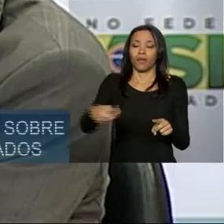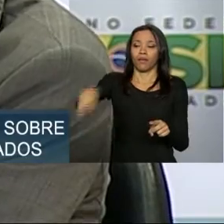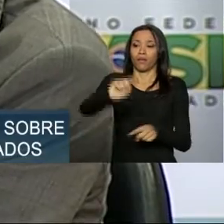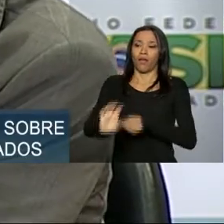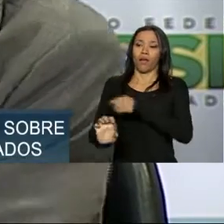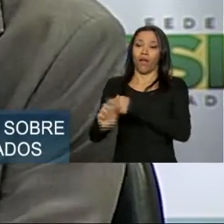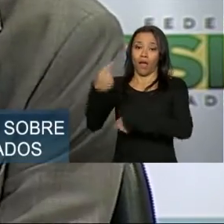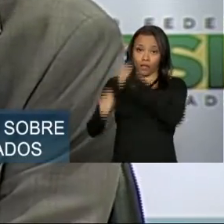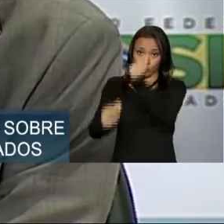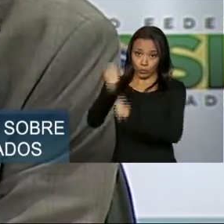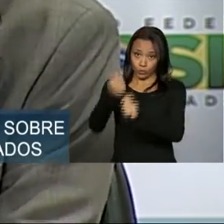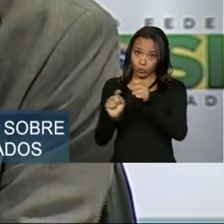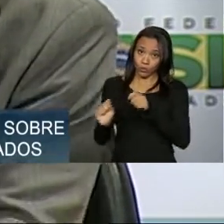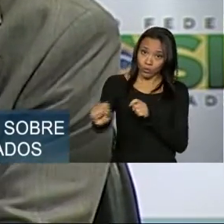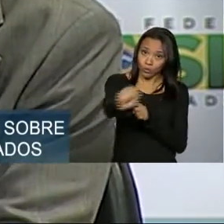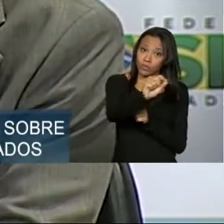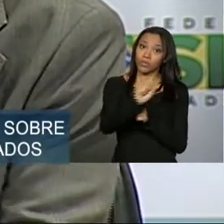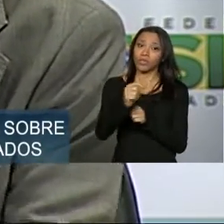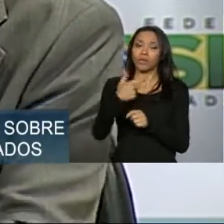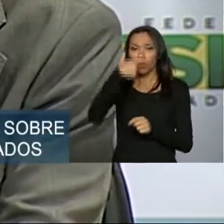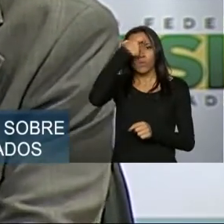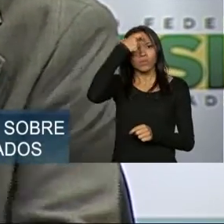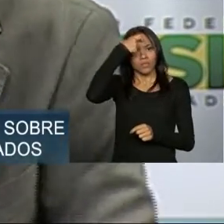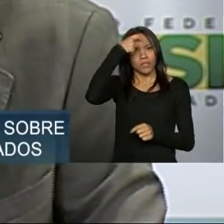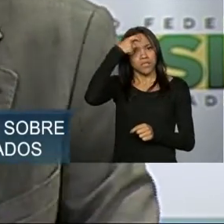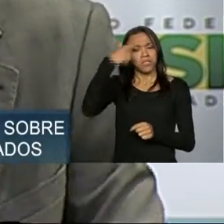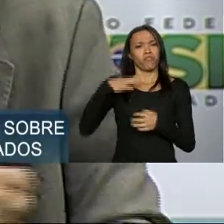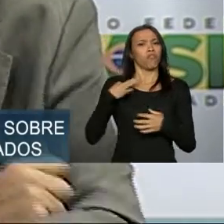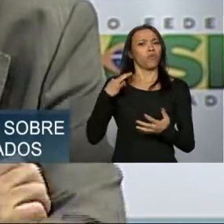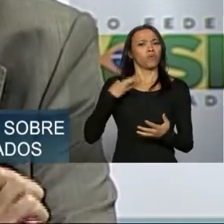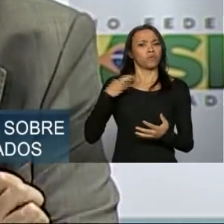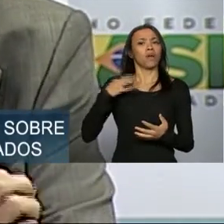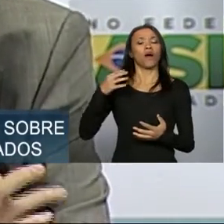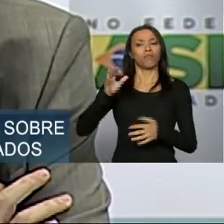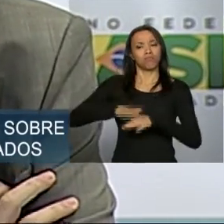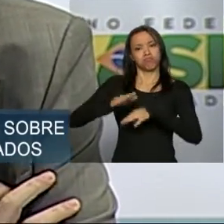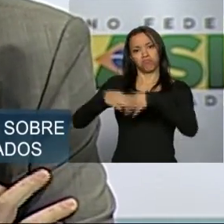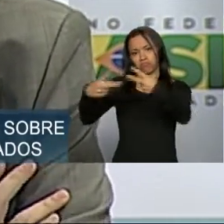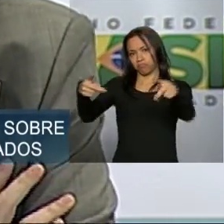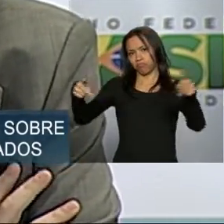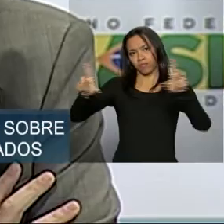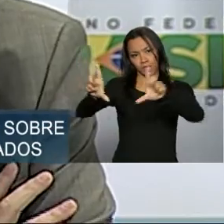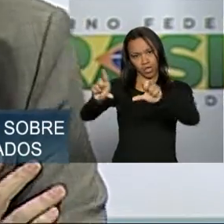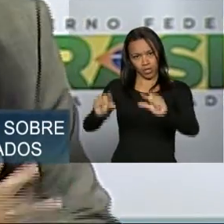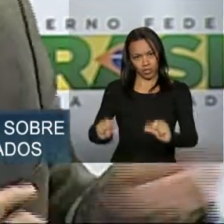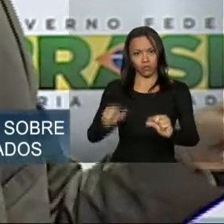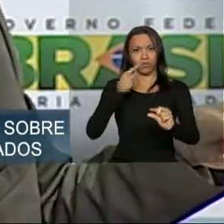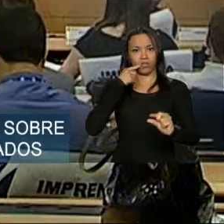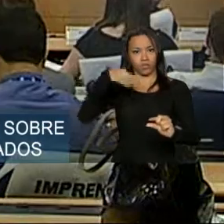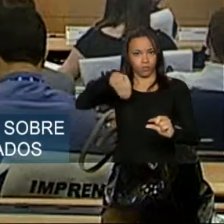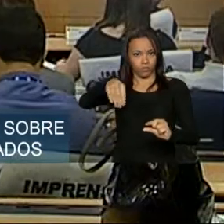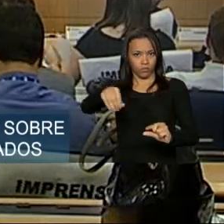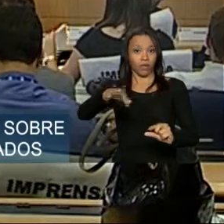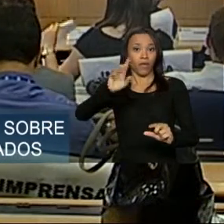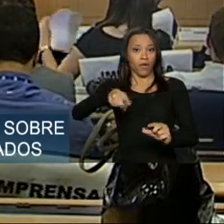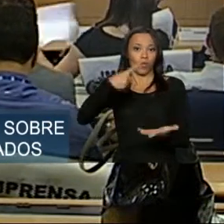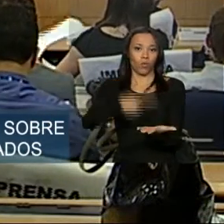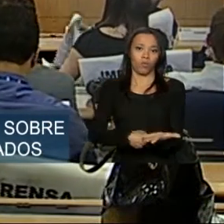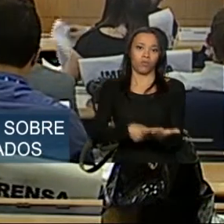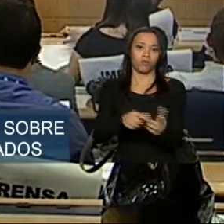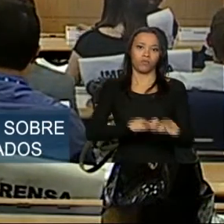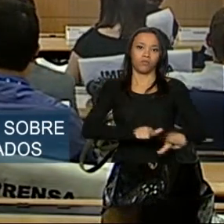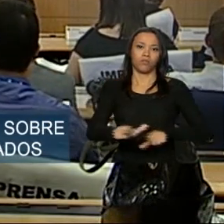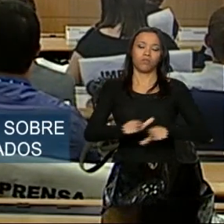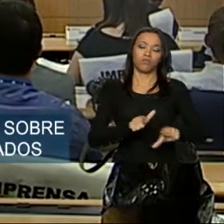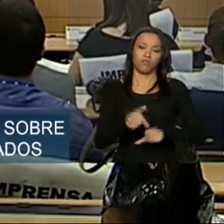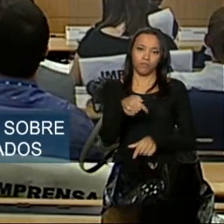indústria, avança conscientemente, voluntariamente, para a concretização desse pacto. A primeira questão você responde,